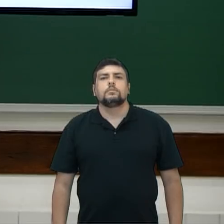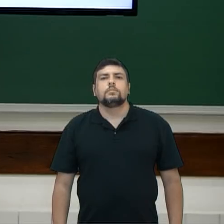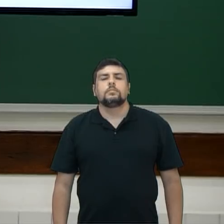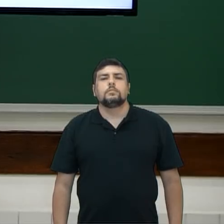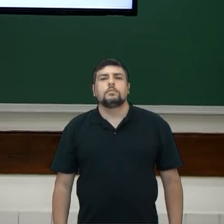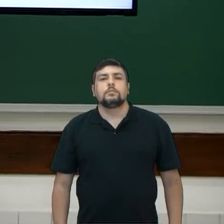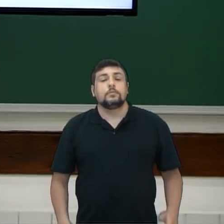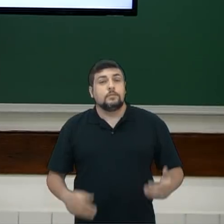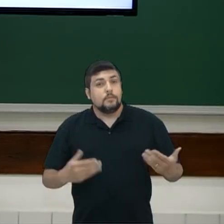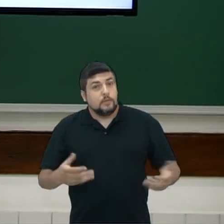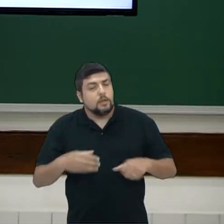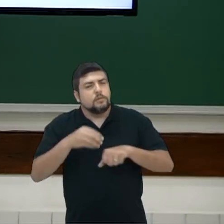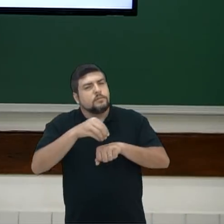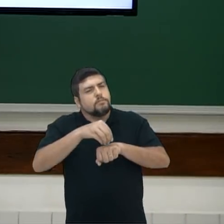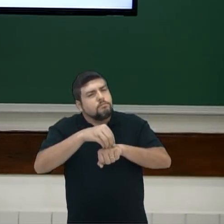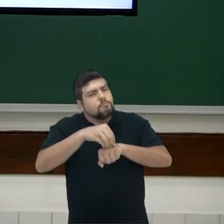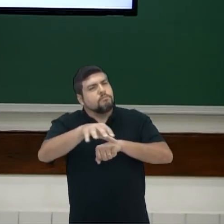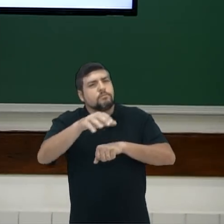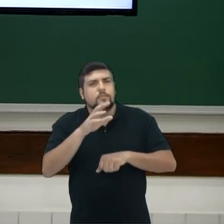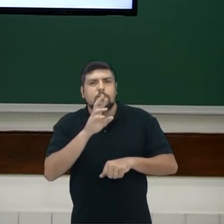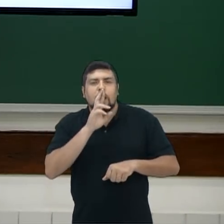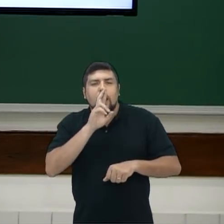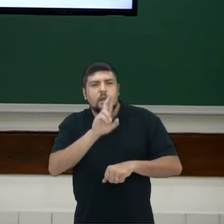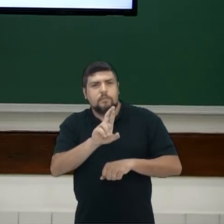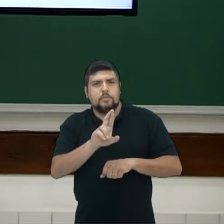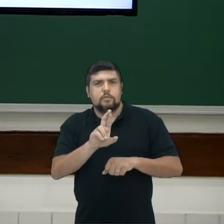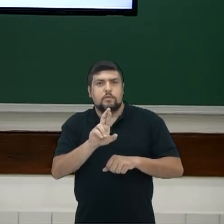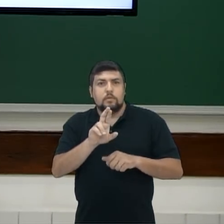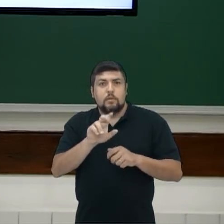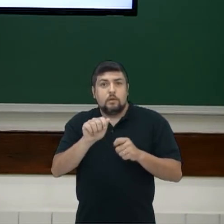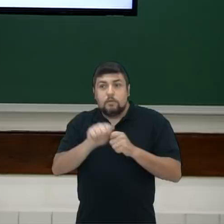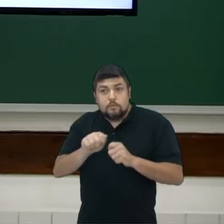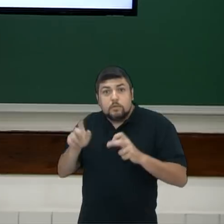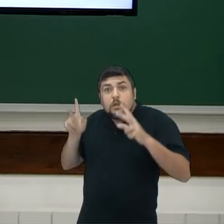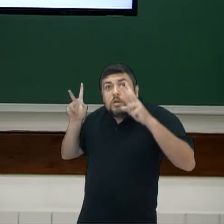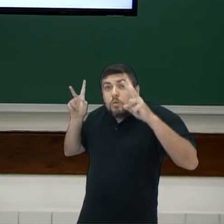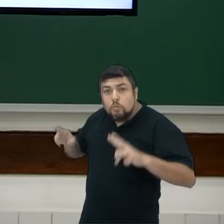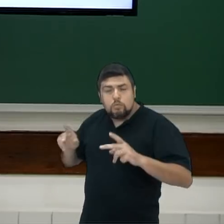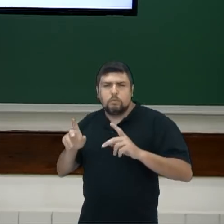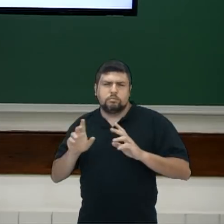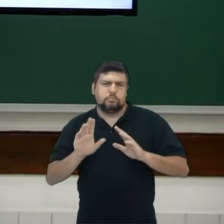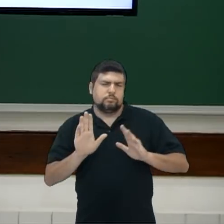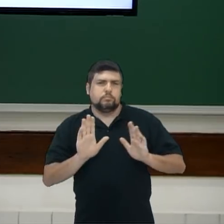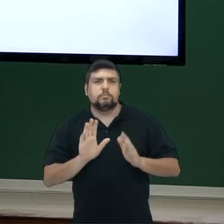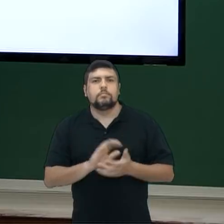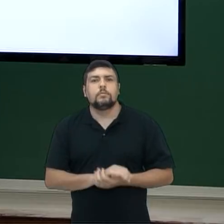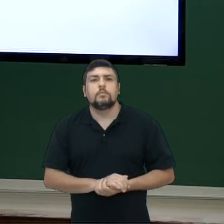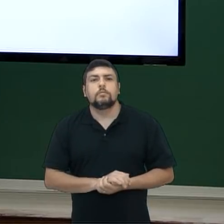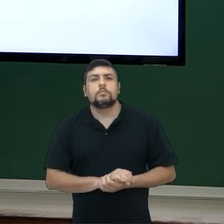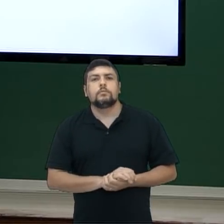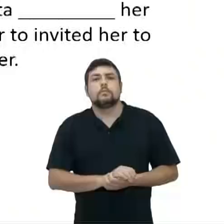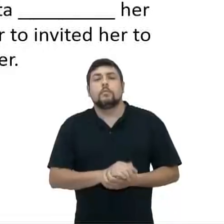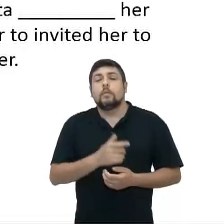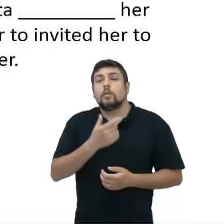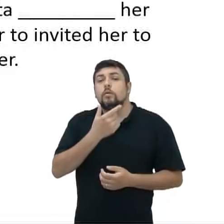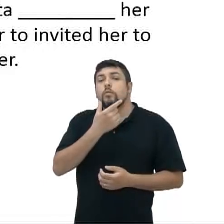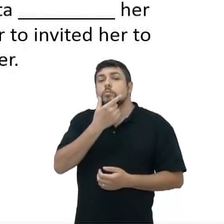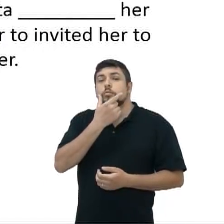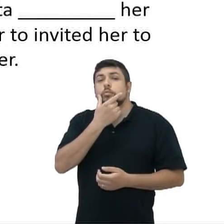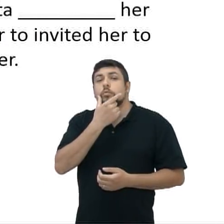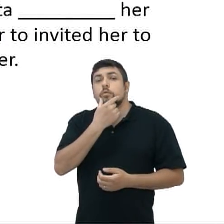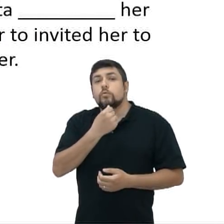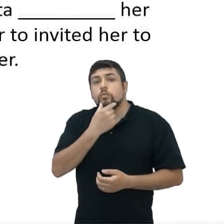Então, eu vou te dar uma sugestão de resposta, não precisa ser necessariamente a que você colocou. Então, eu coloquei assim, o menino